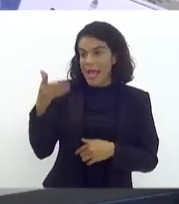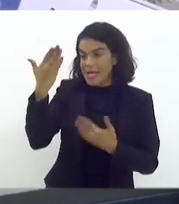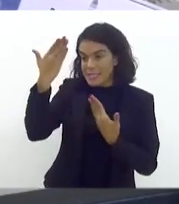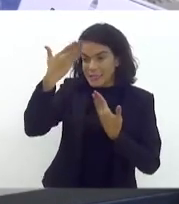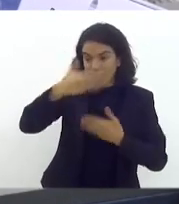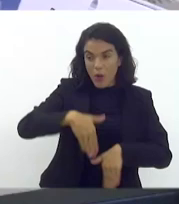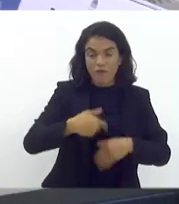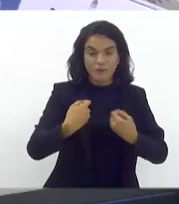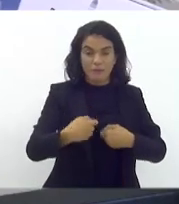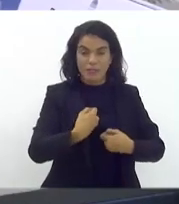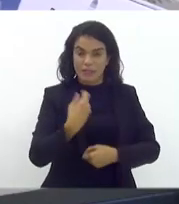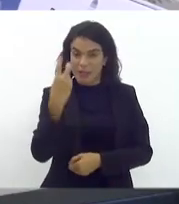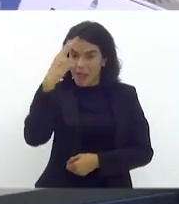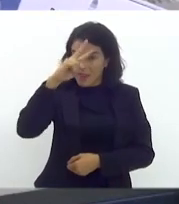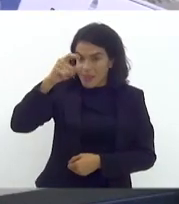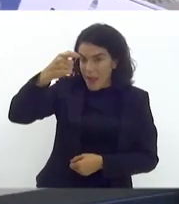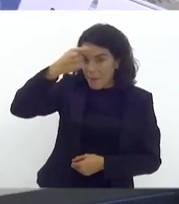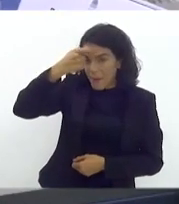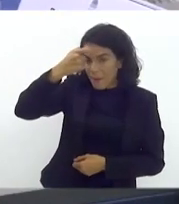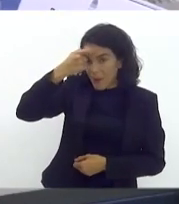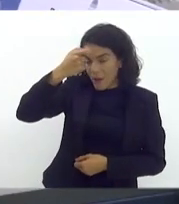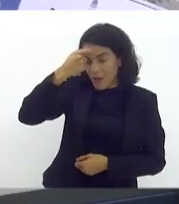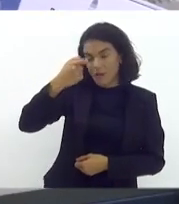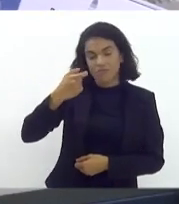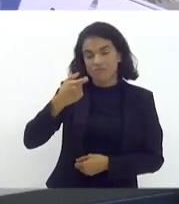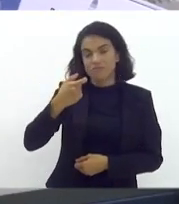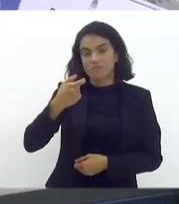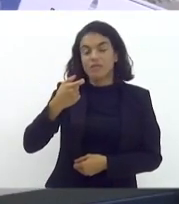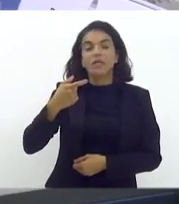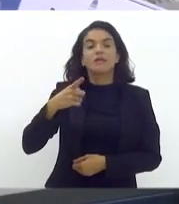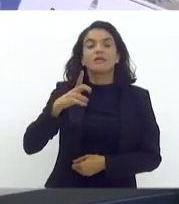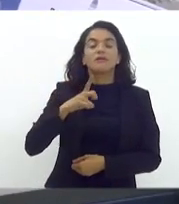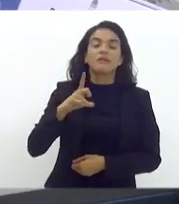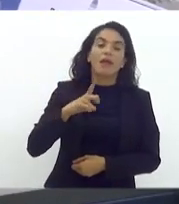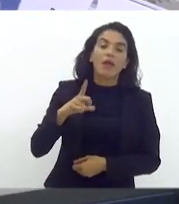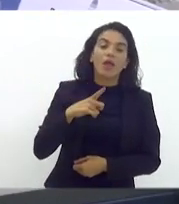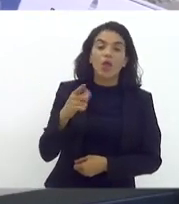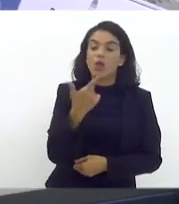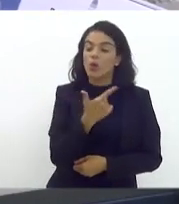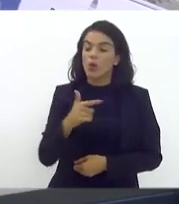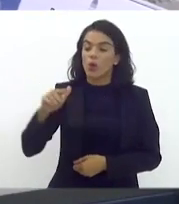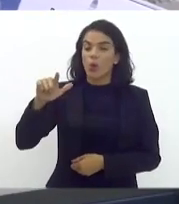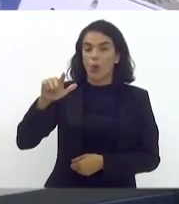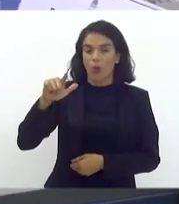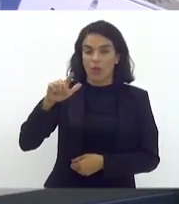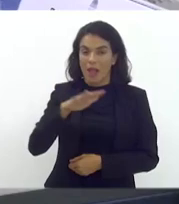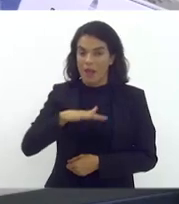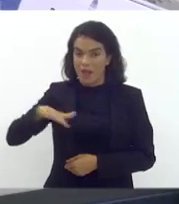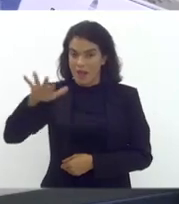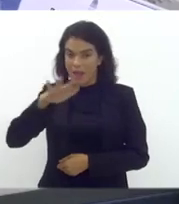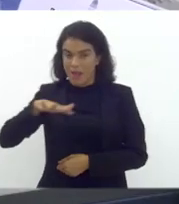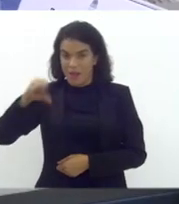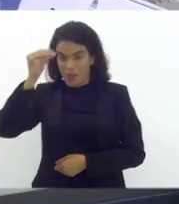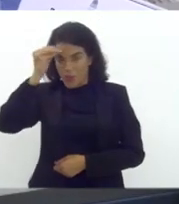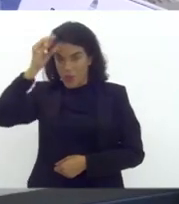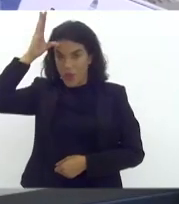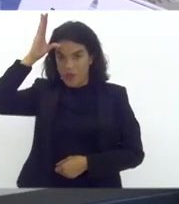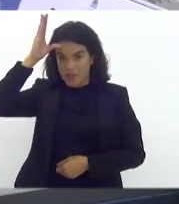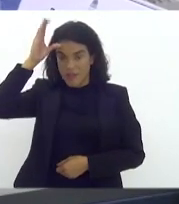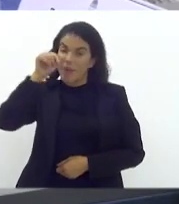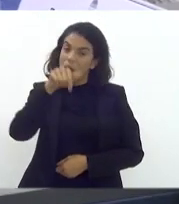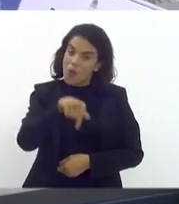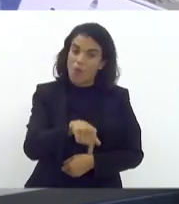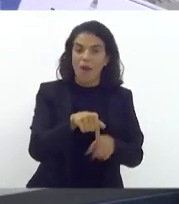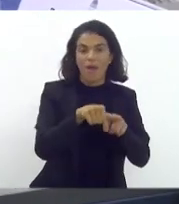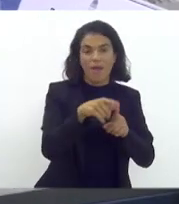dependentes da memória a solução para ela para elas estão em outros ramos do conhecimento e um desses Ramos é a psicologia